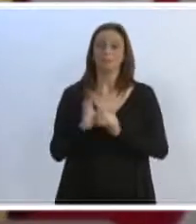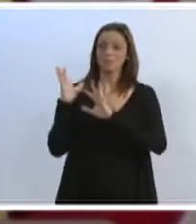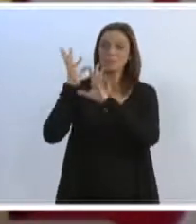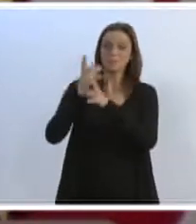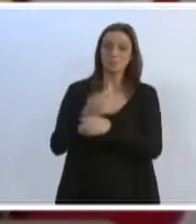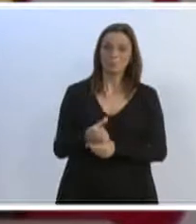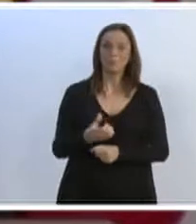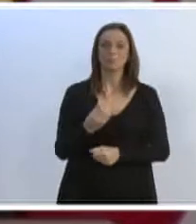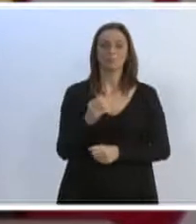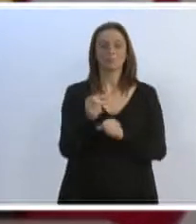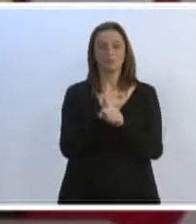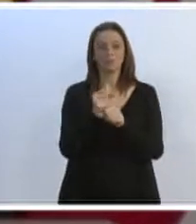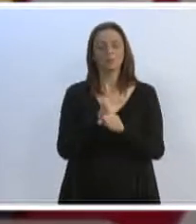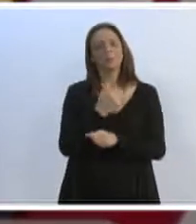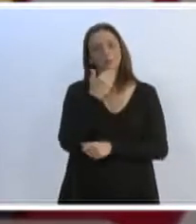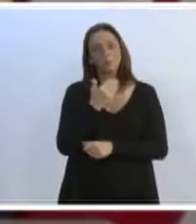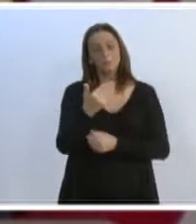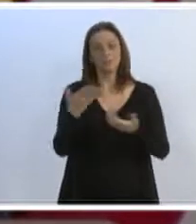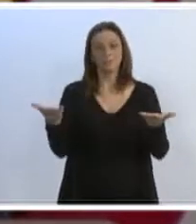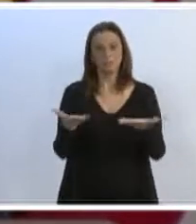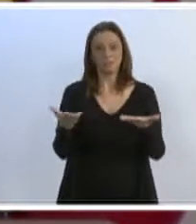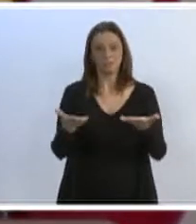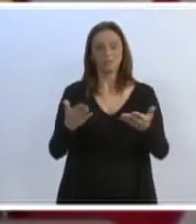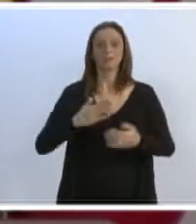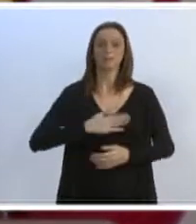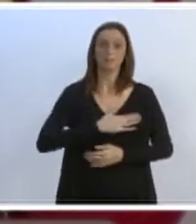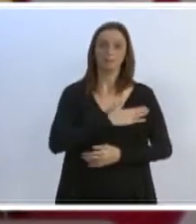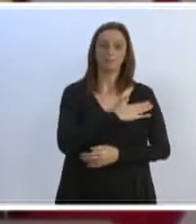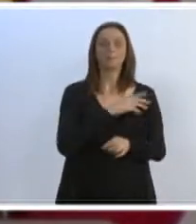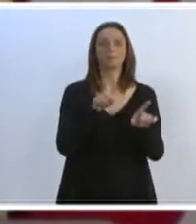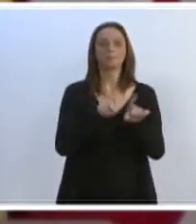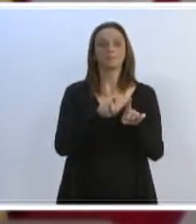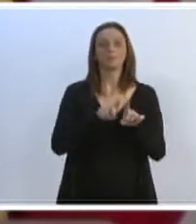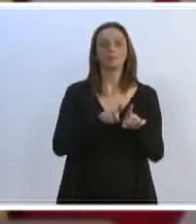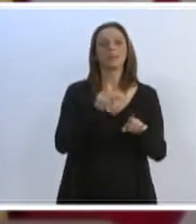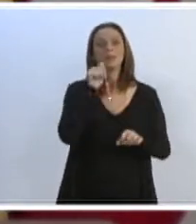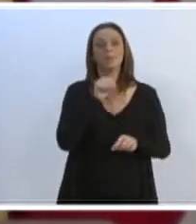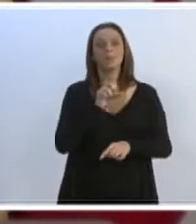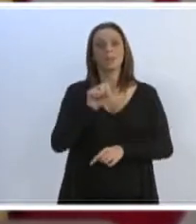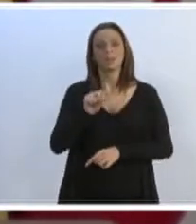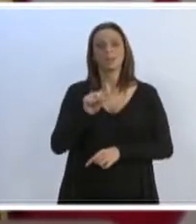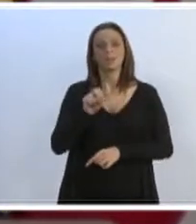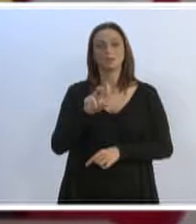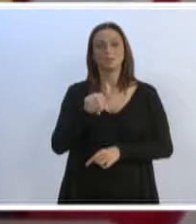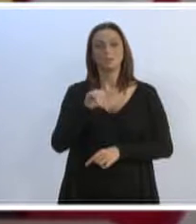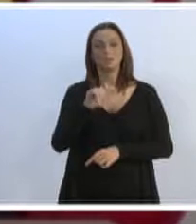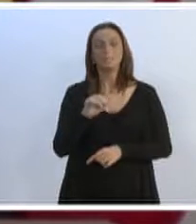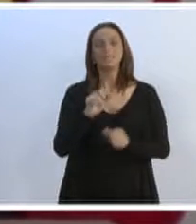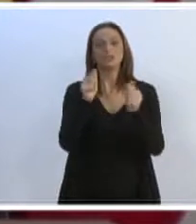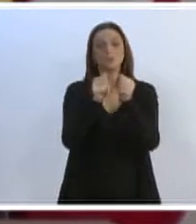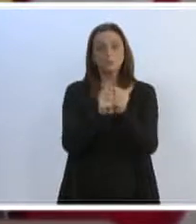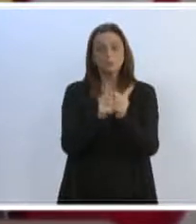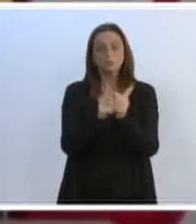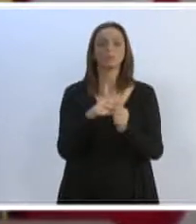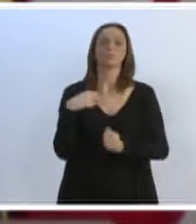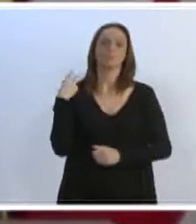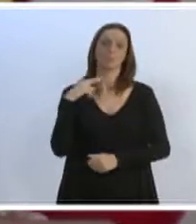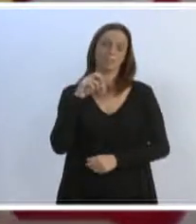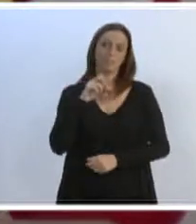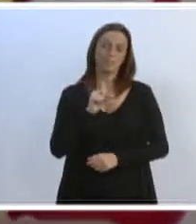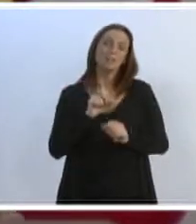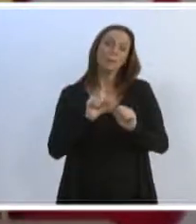Então, fica aqui meu agradecimento também. Quero agradecer em nome de toda a comunidade cultural aqui, através da presença do